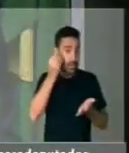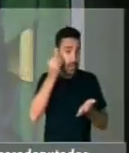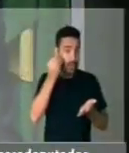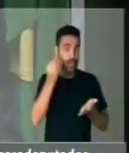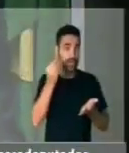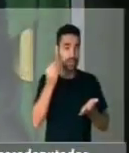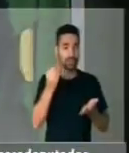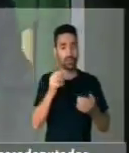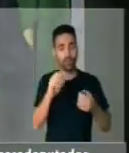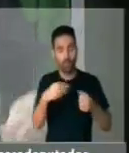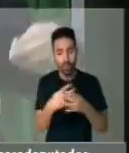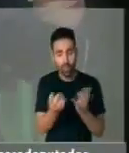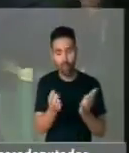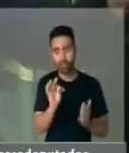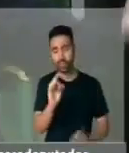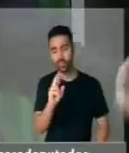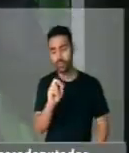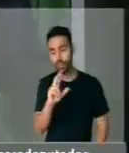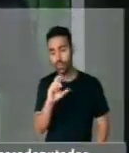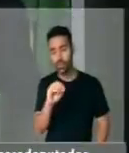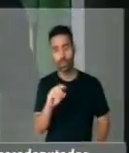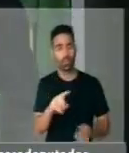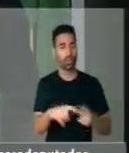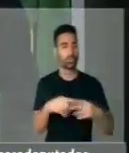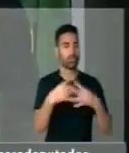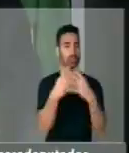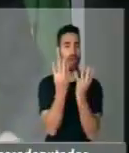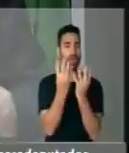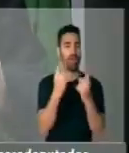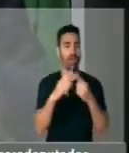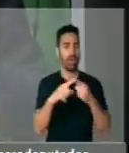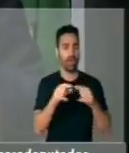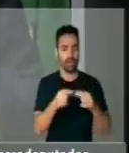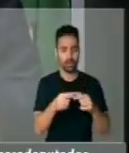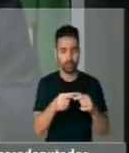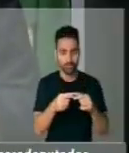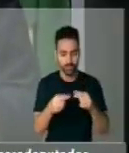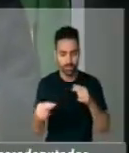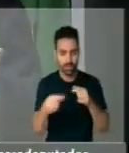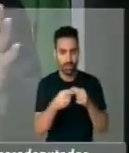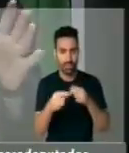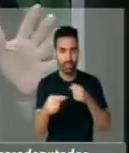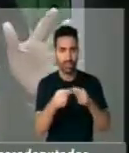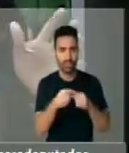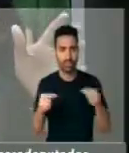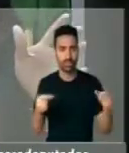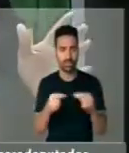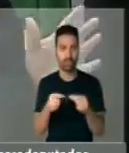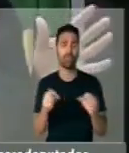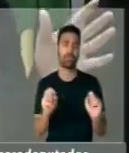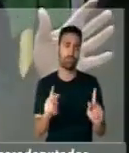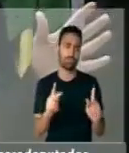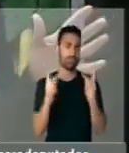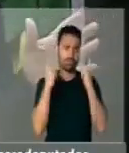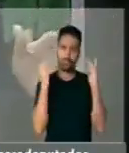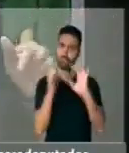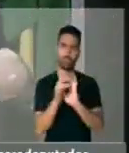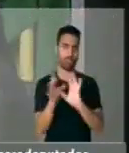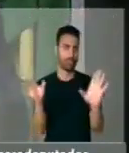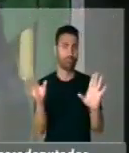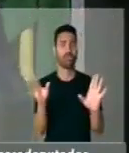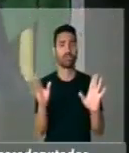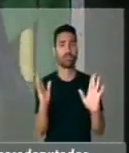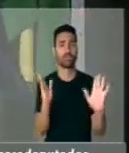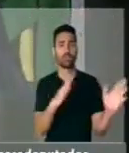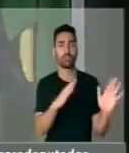um truco, joga uma canastra, um dominó. Esses jogos já existem, são legais.